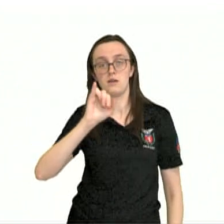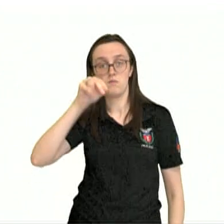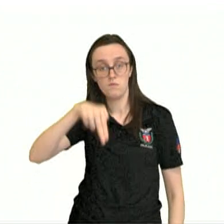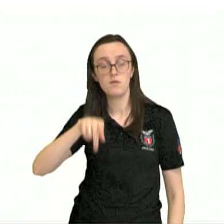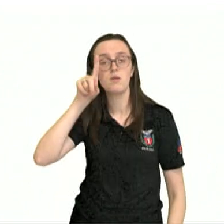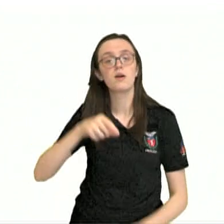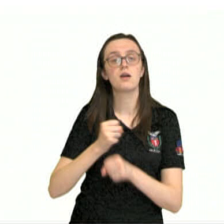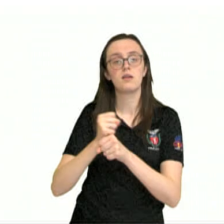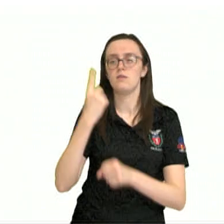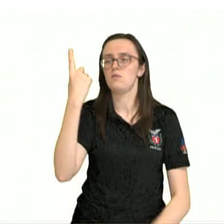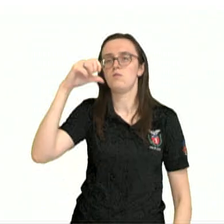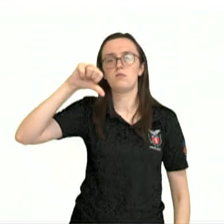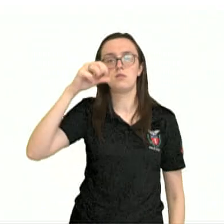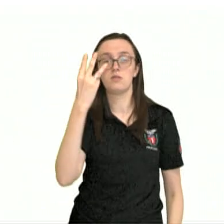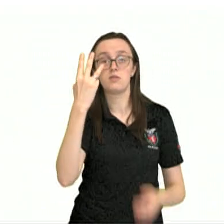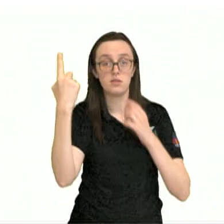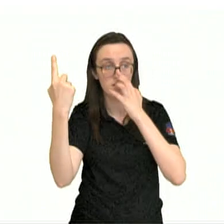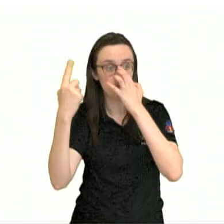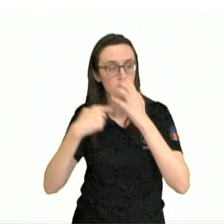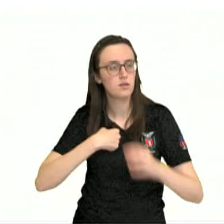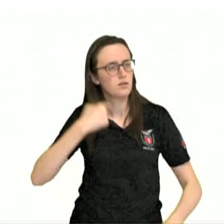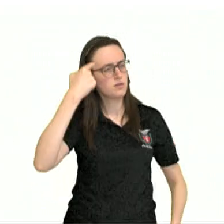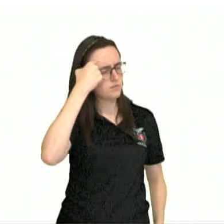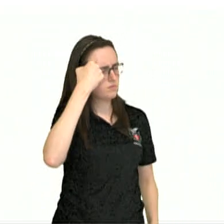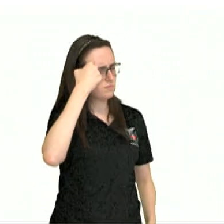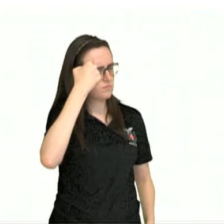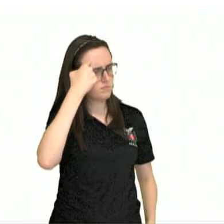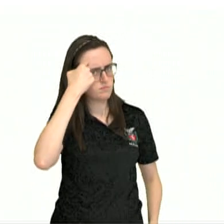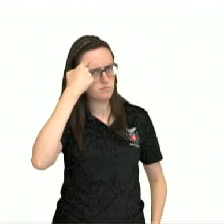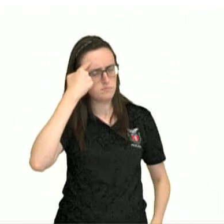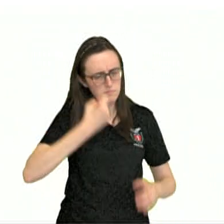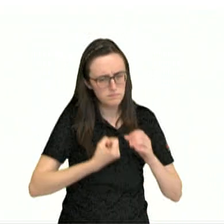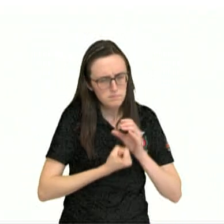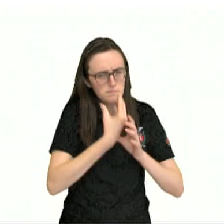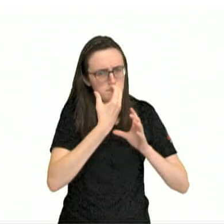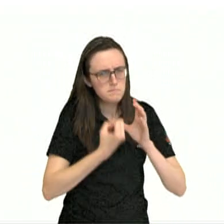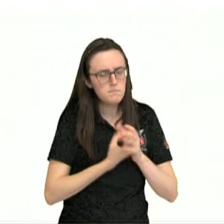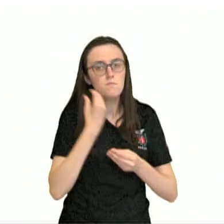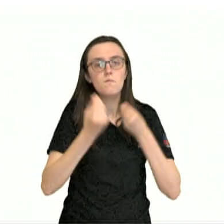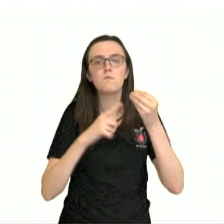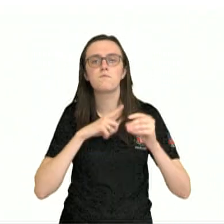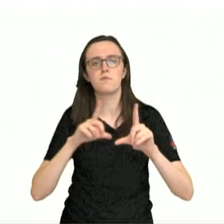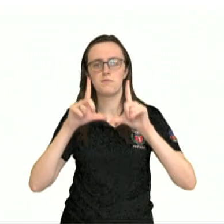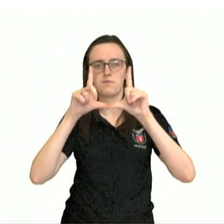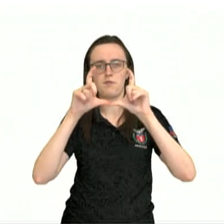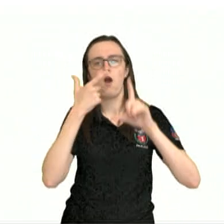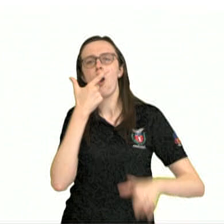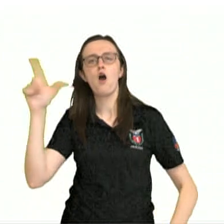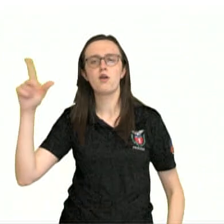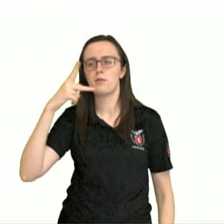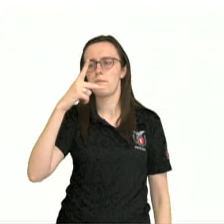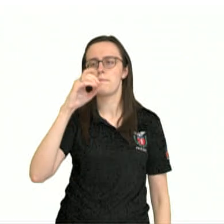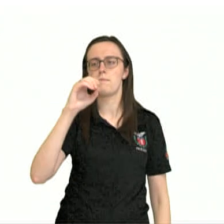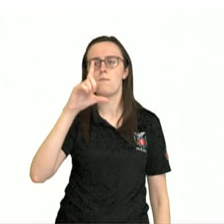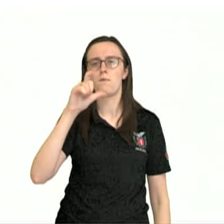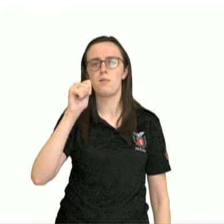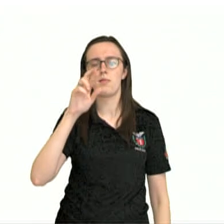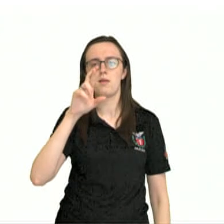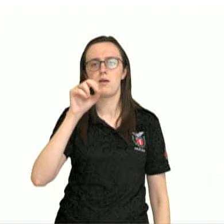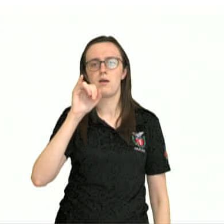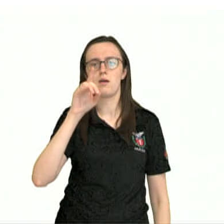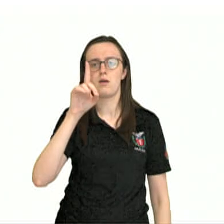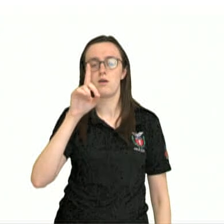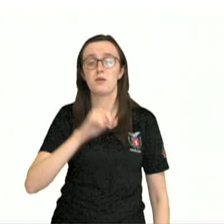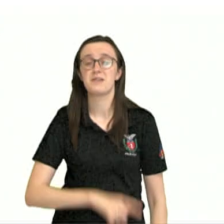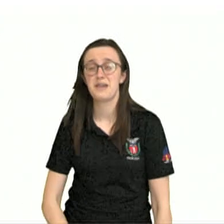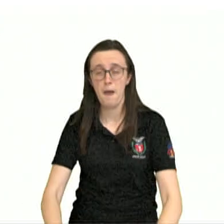em 1931, ele criou a máquina Polaroid, que fotografava e quase